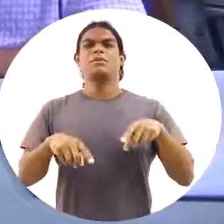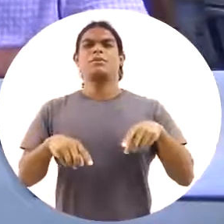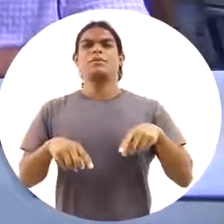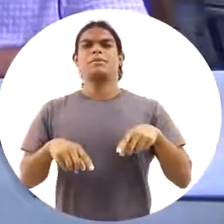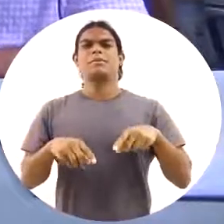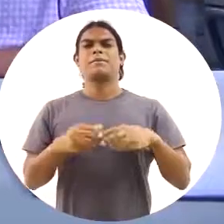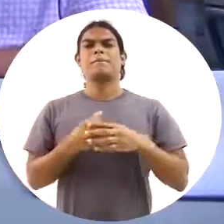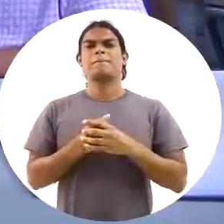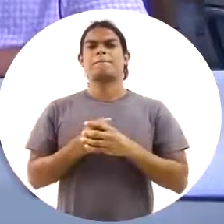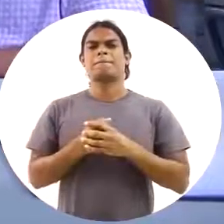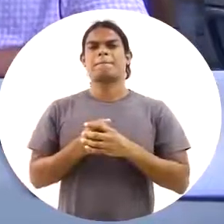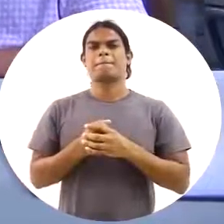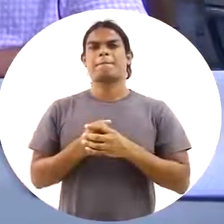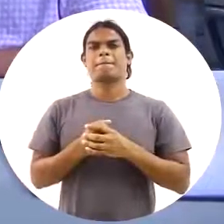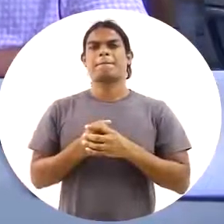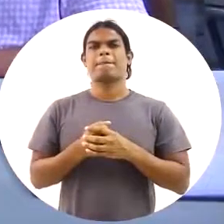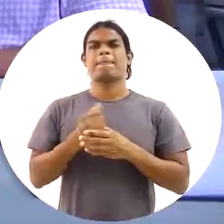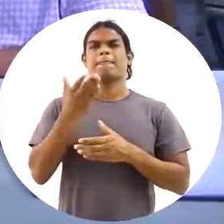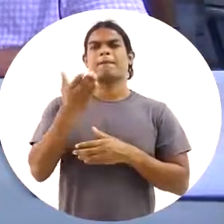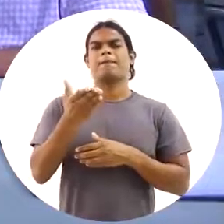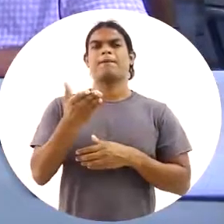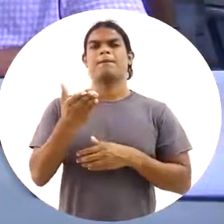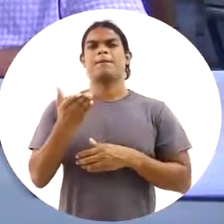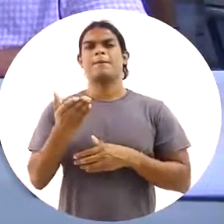que você julga ter